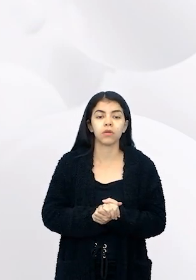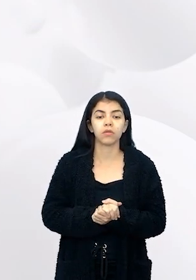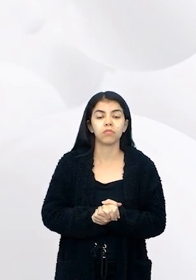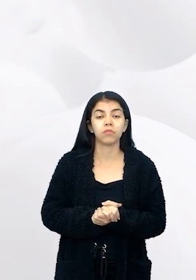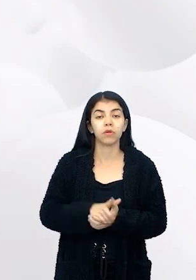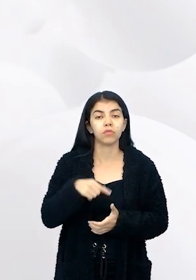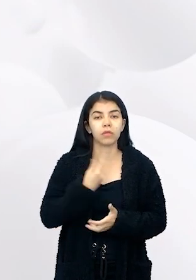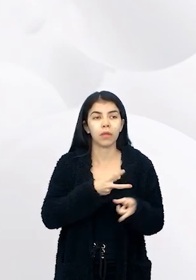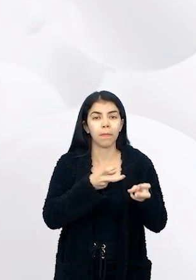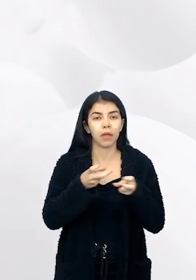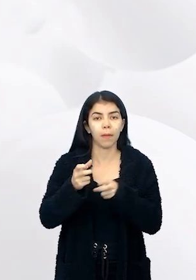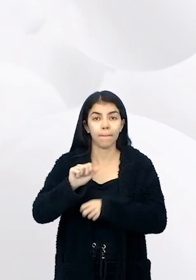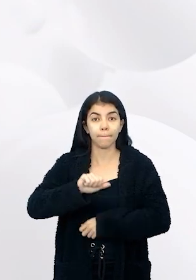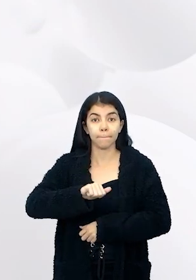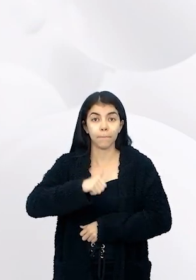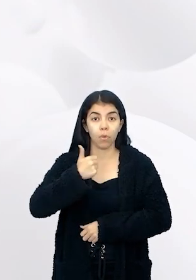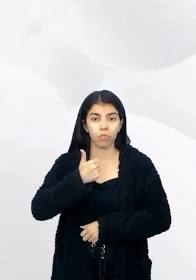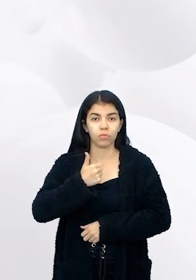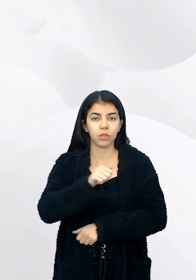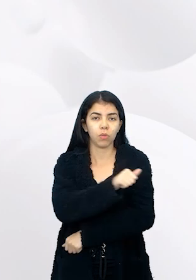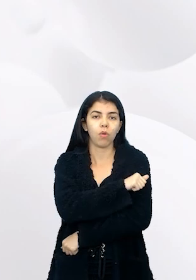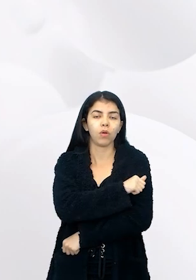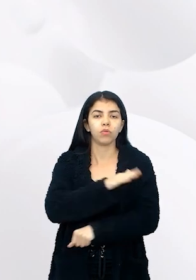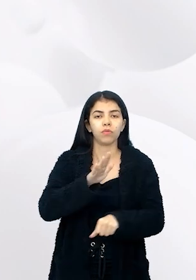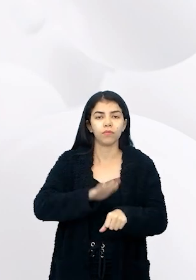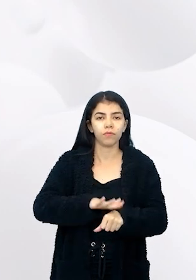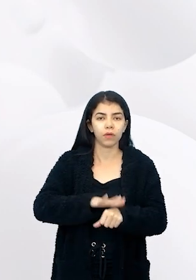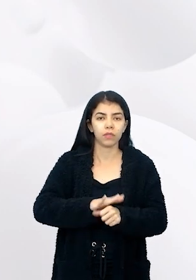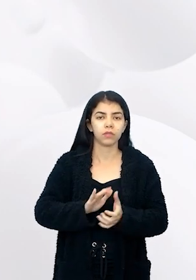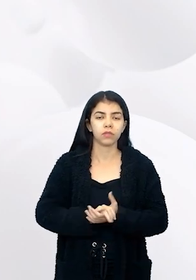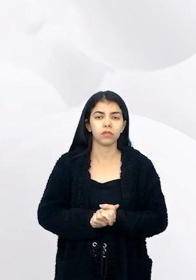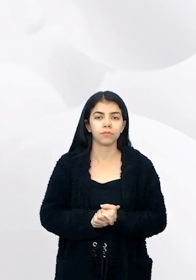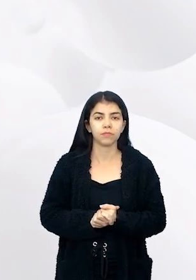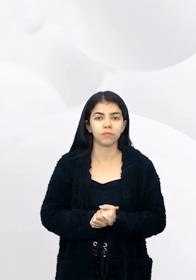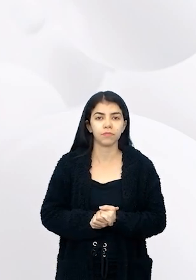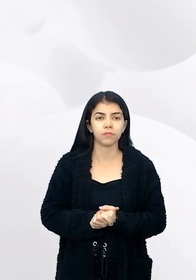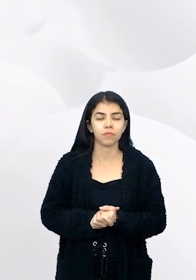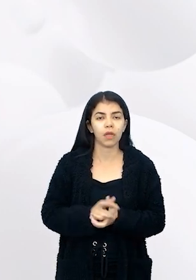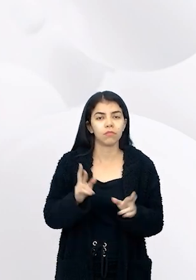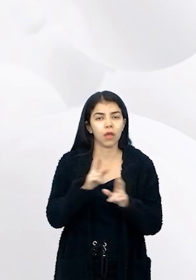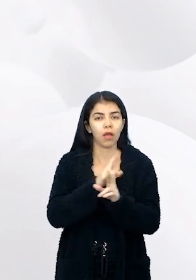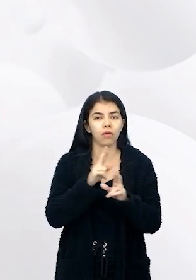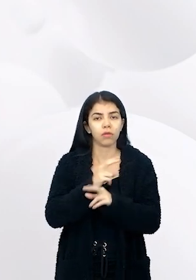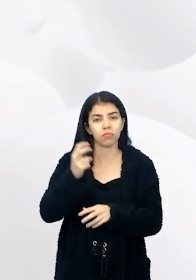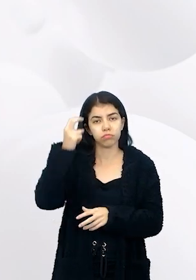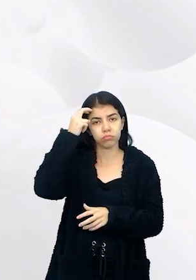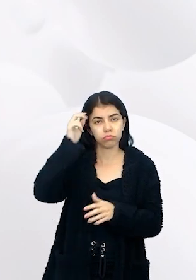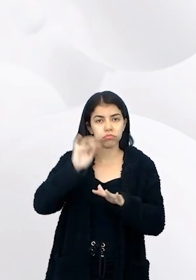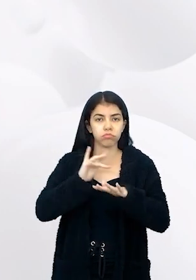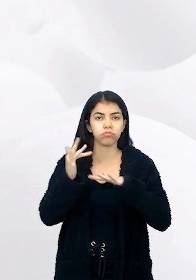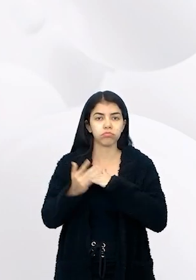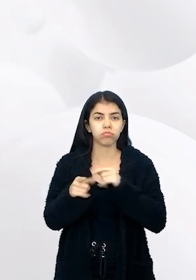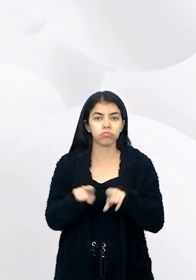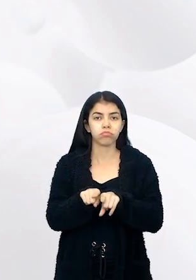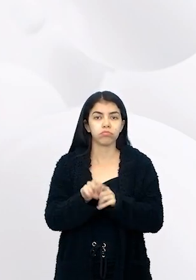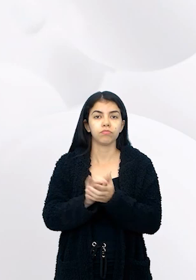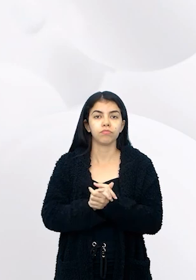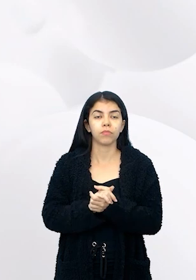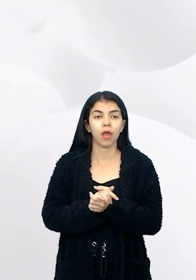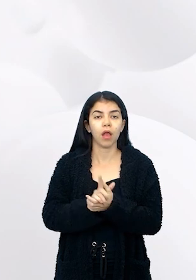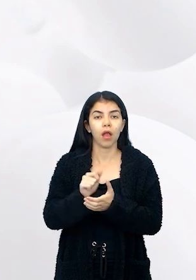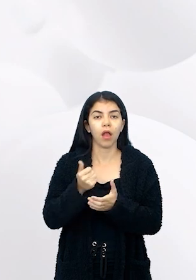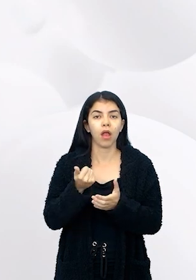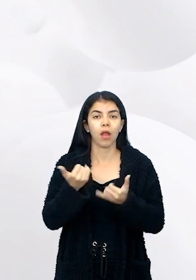positivos que o estudante gera, uma vez relacionado à cultura digital, para resolver demandas